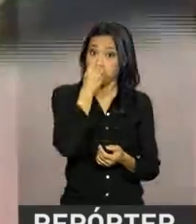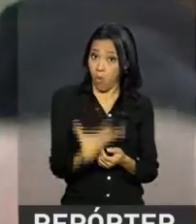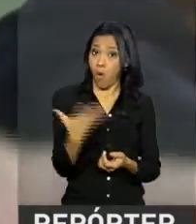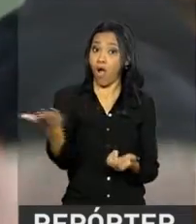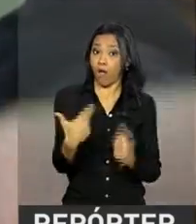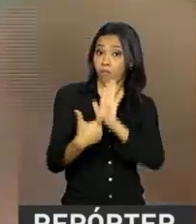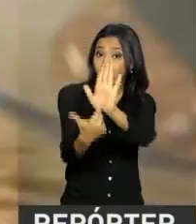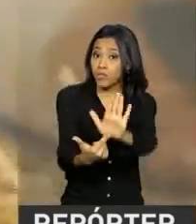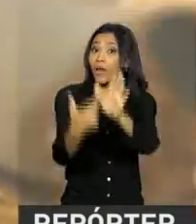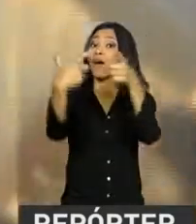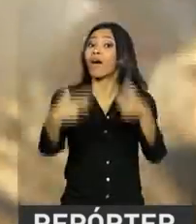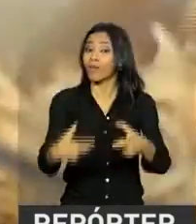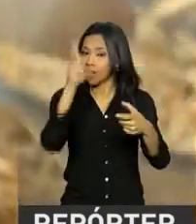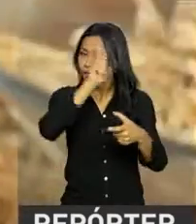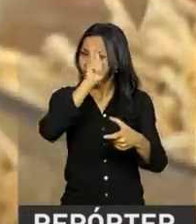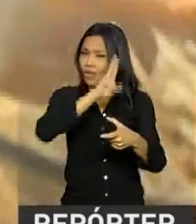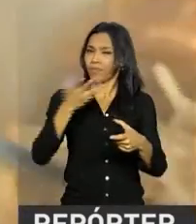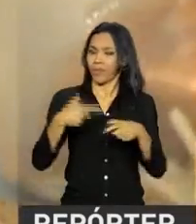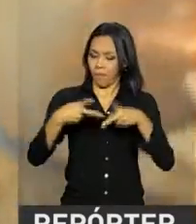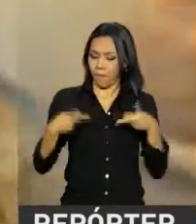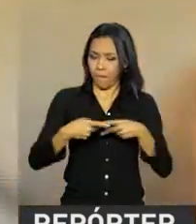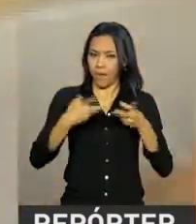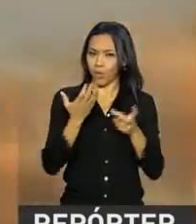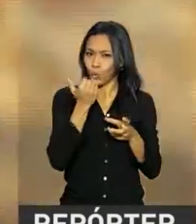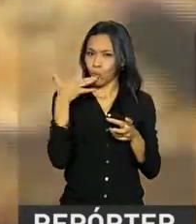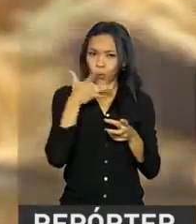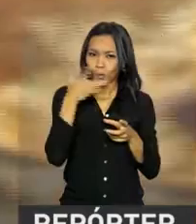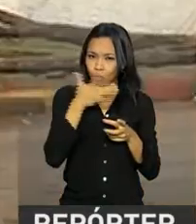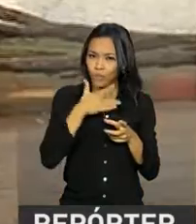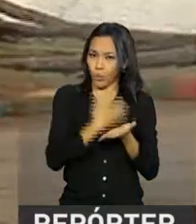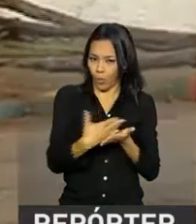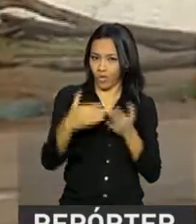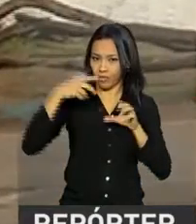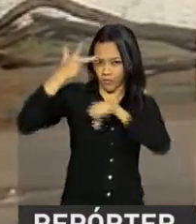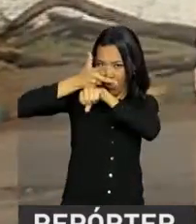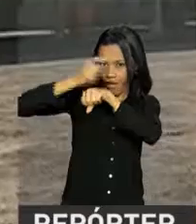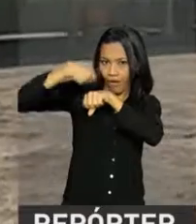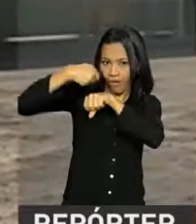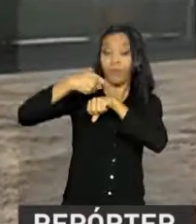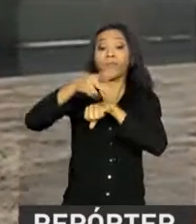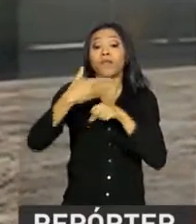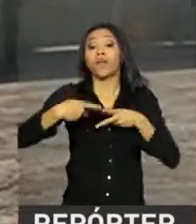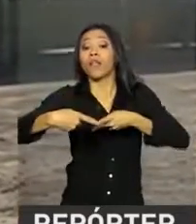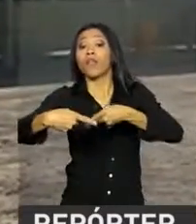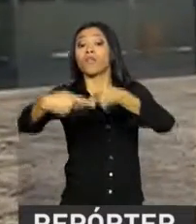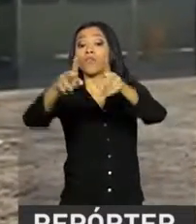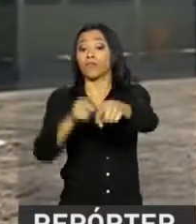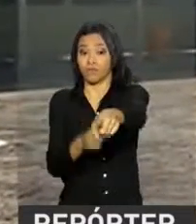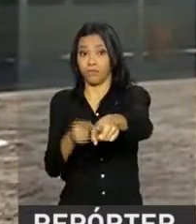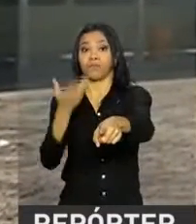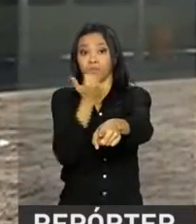mostrar de onde é aquele prato gostoso lado o início da reportagem o trajeto até o centro da criança e